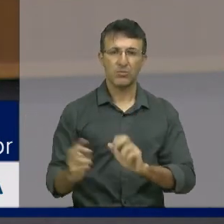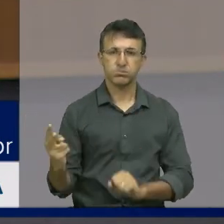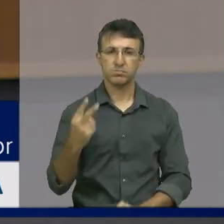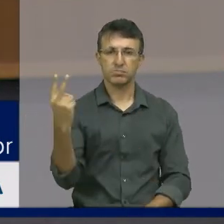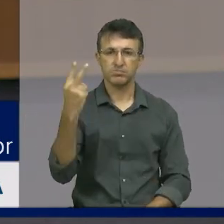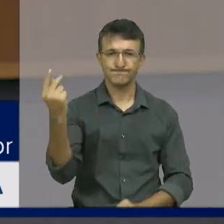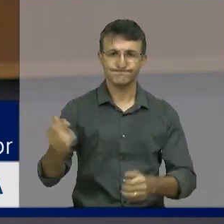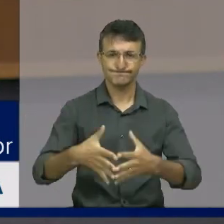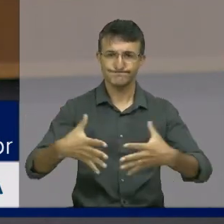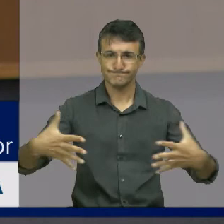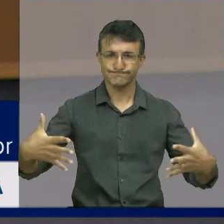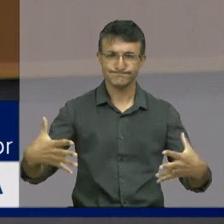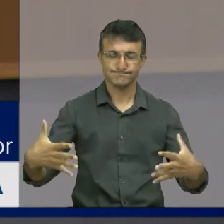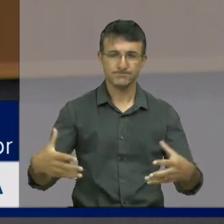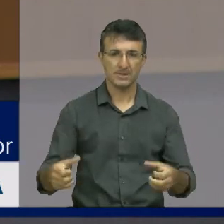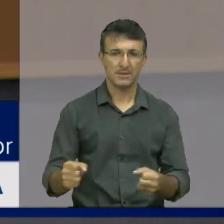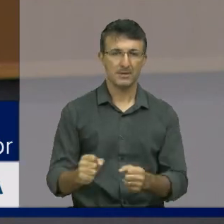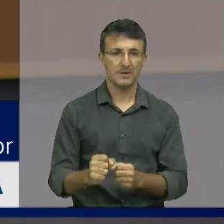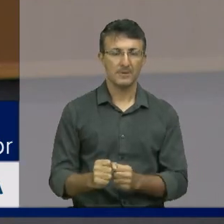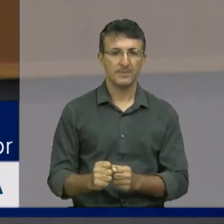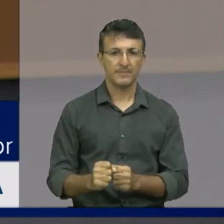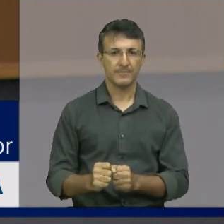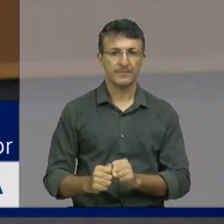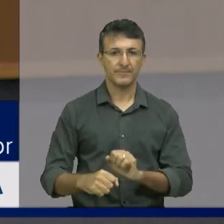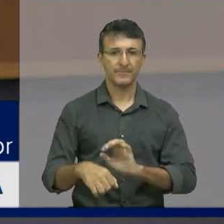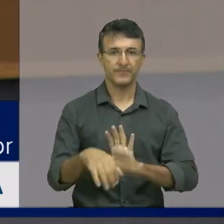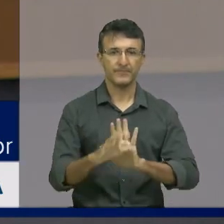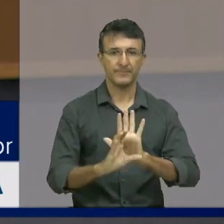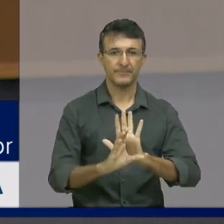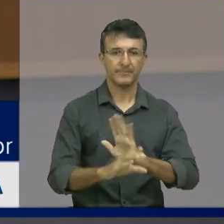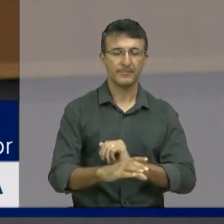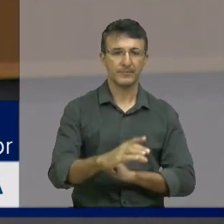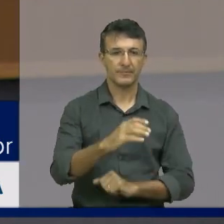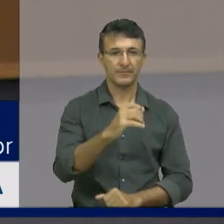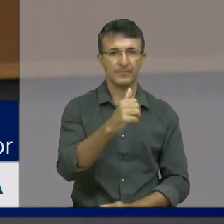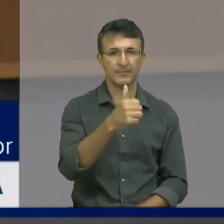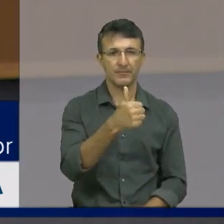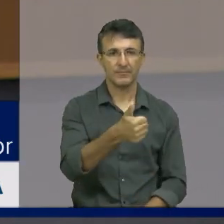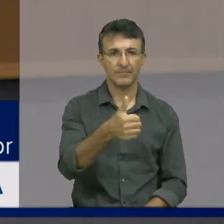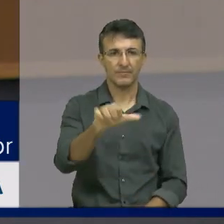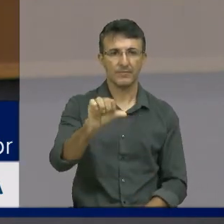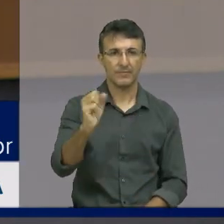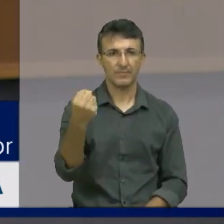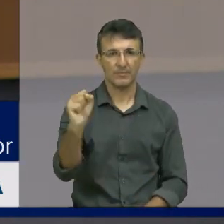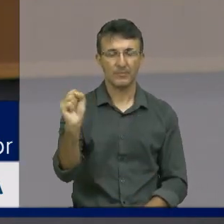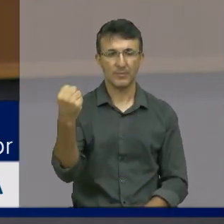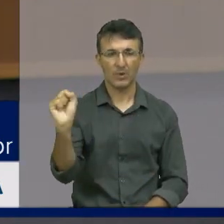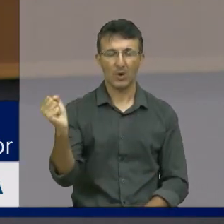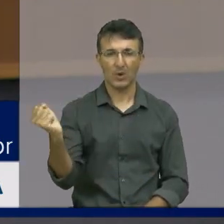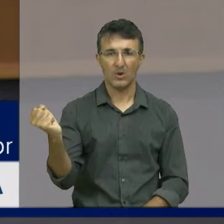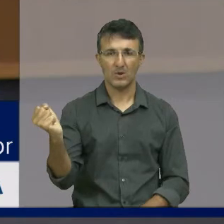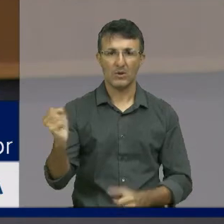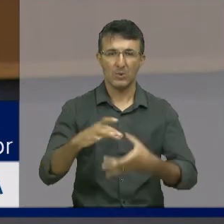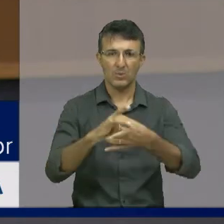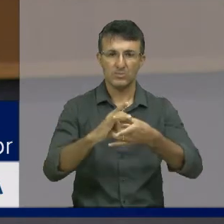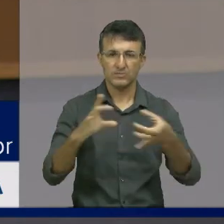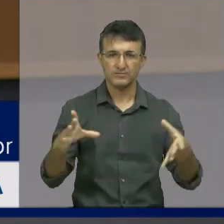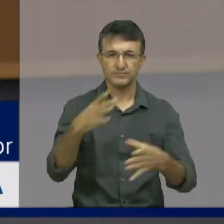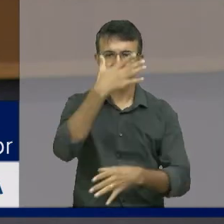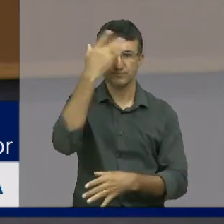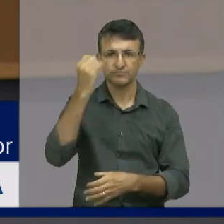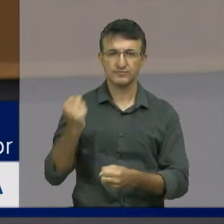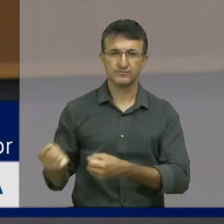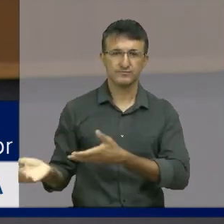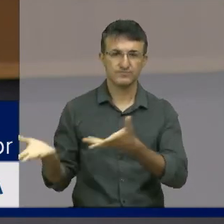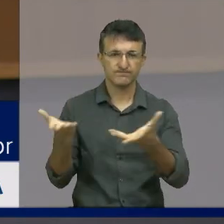de 1988, né, que é o direito, né, das pessoas a recorrerem às juntas, à sua